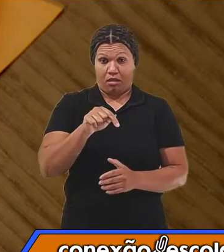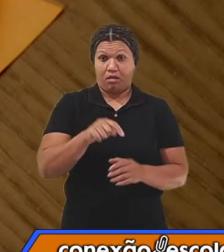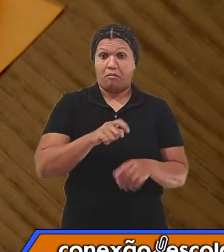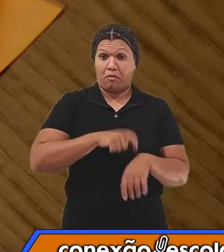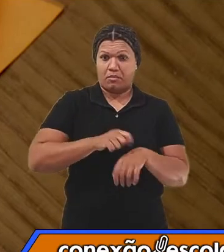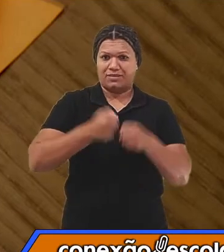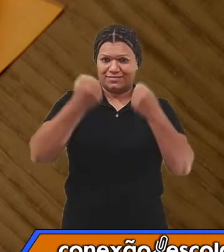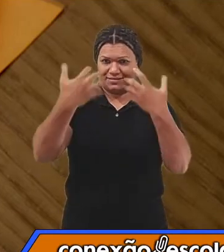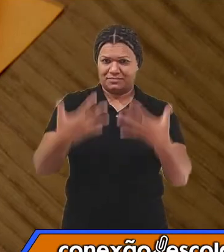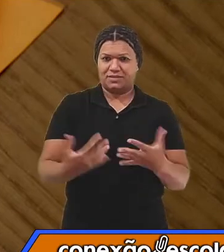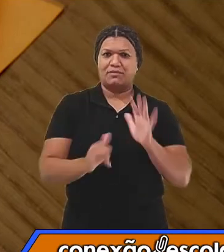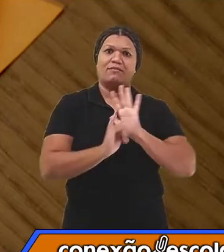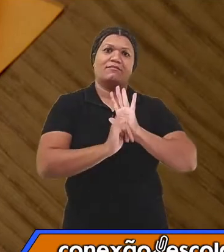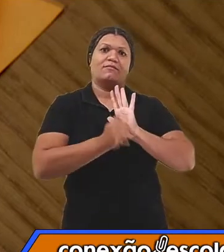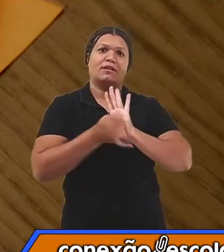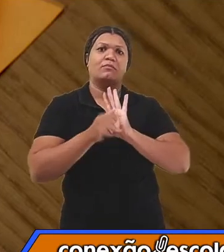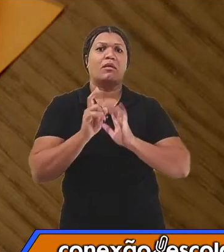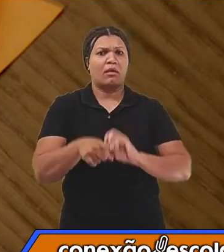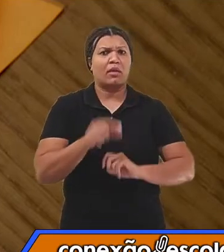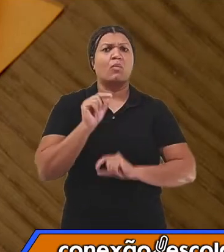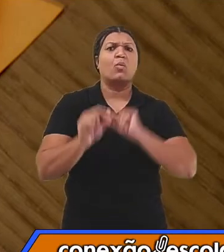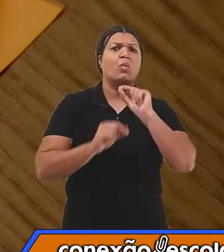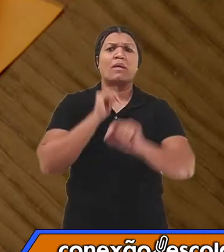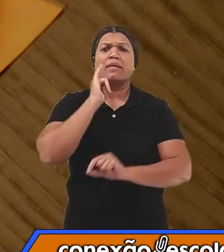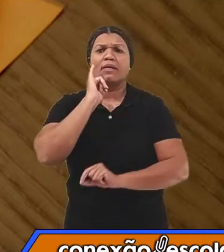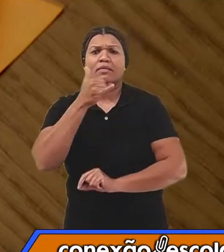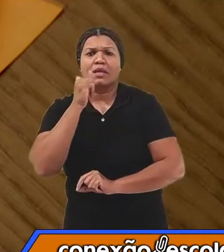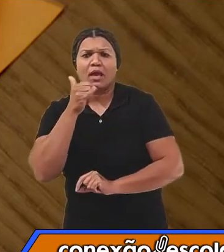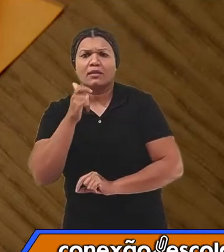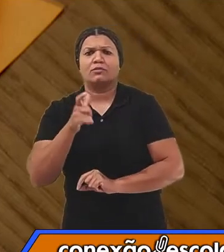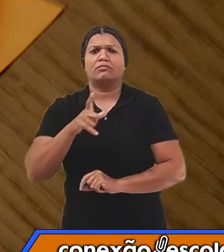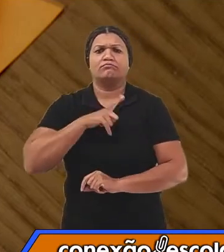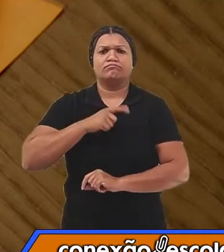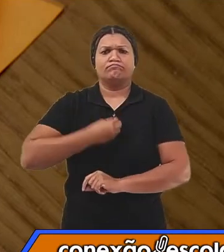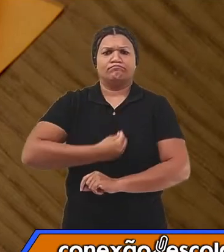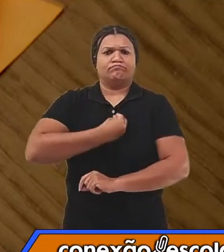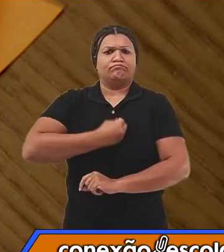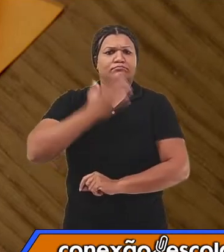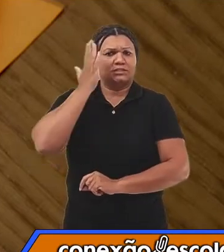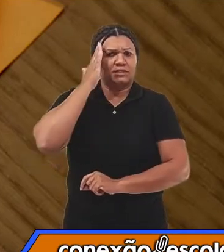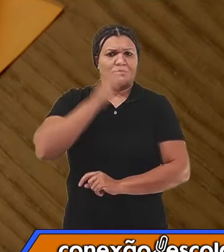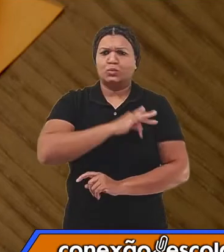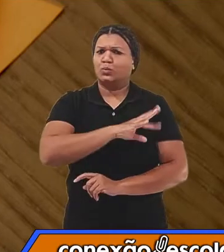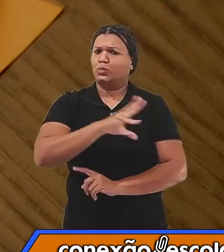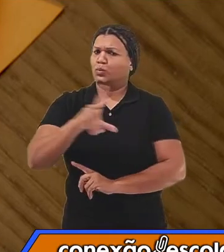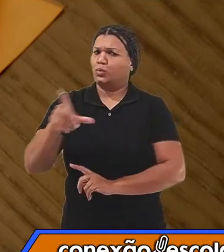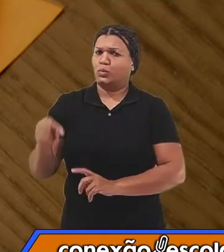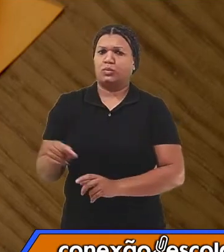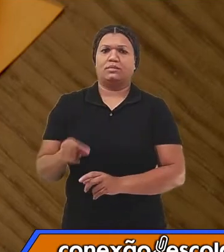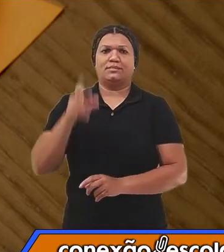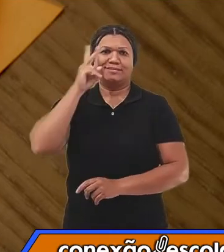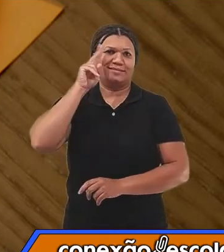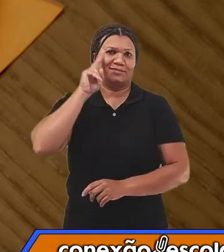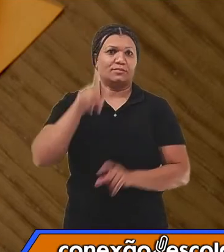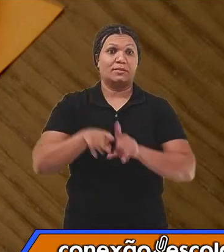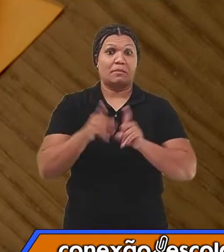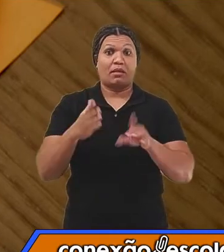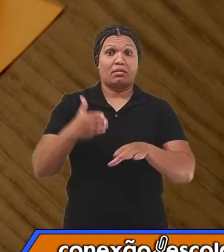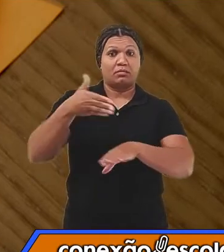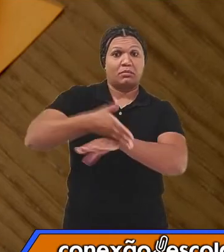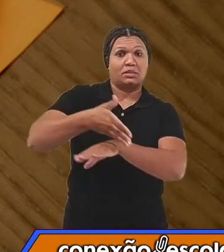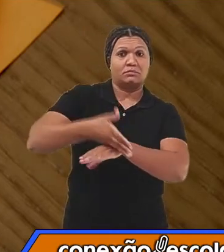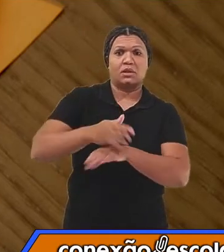que é aquele que sabe todos os fatos da história, mesmo não tendo